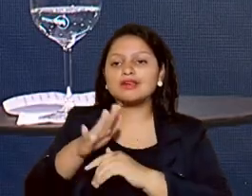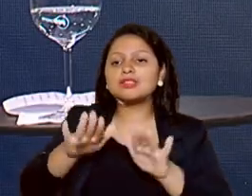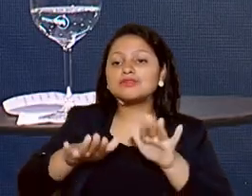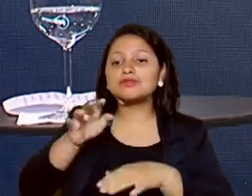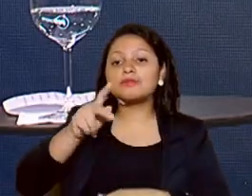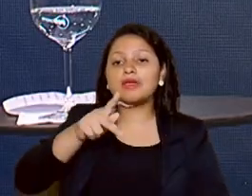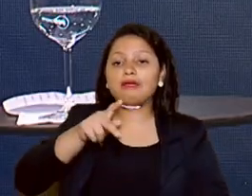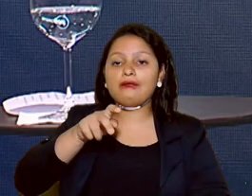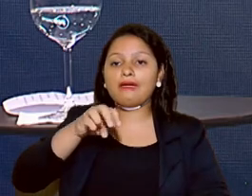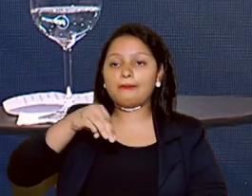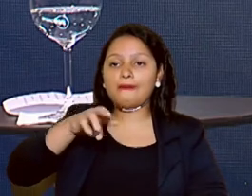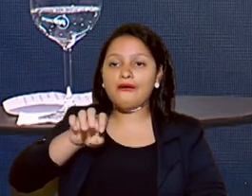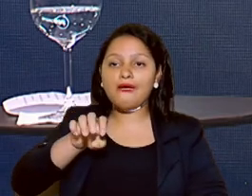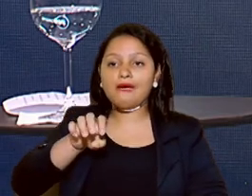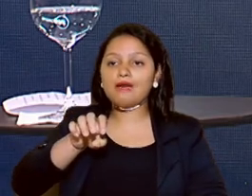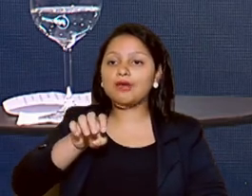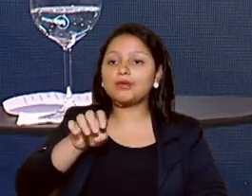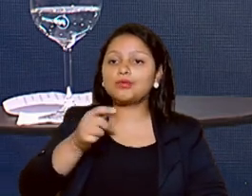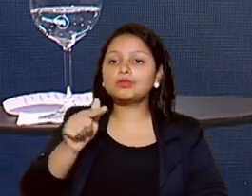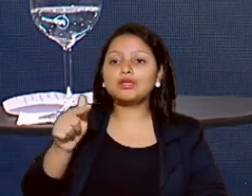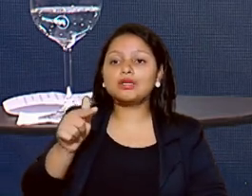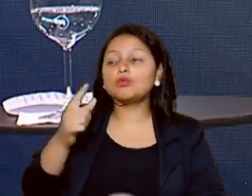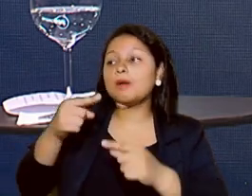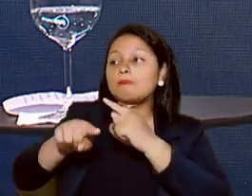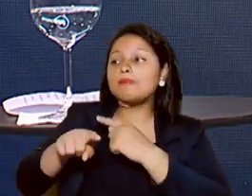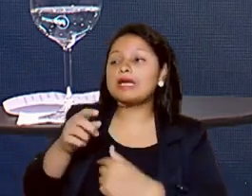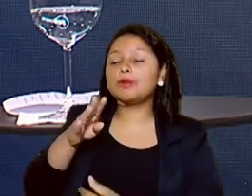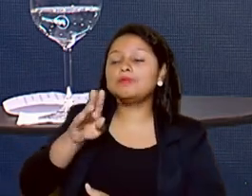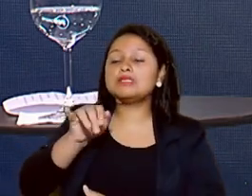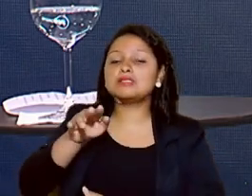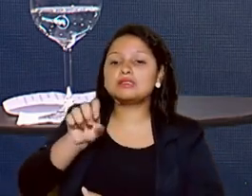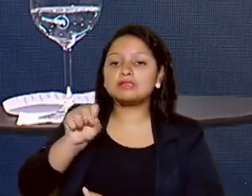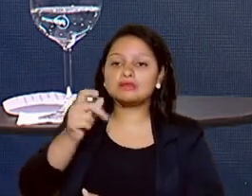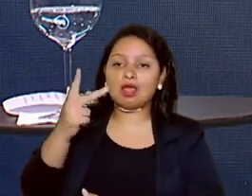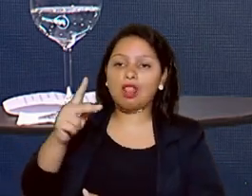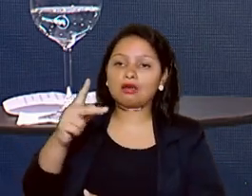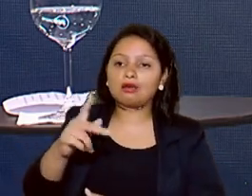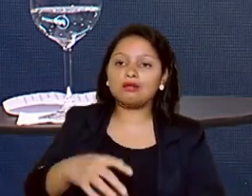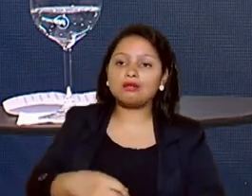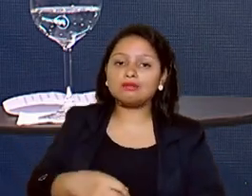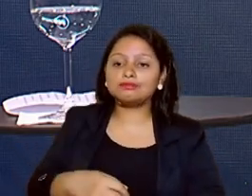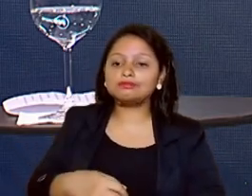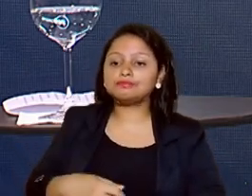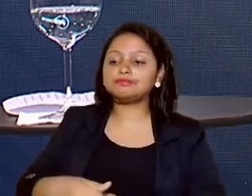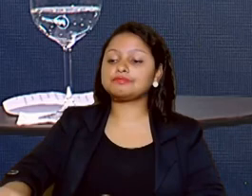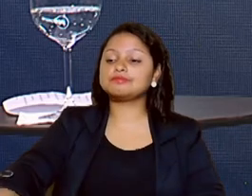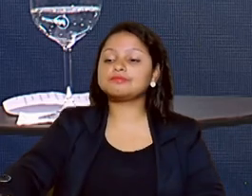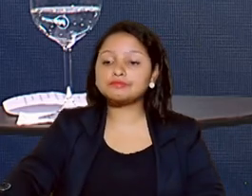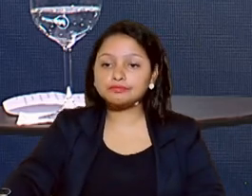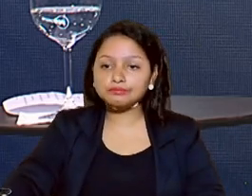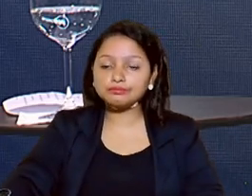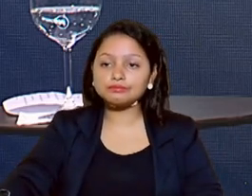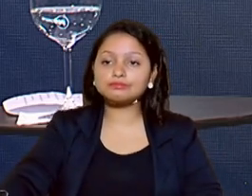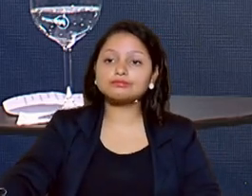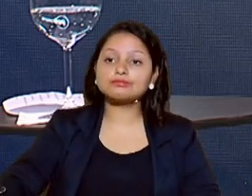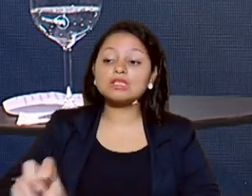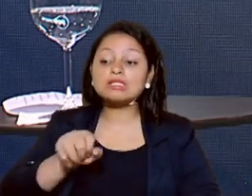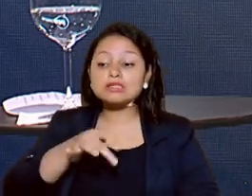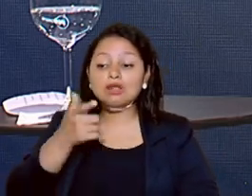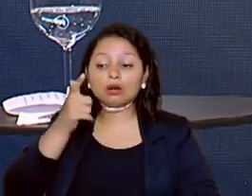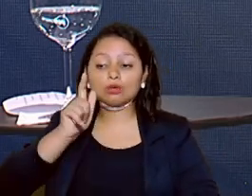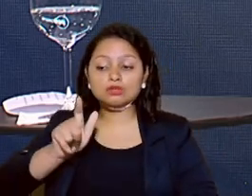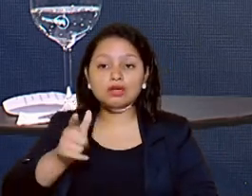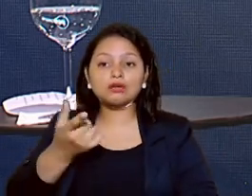ela não tem capacidade de fazer isso não é o business dela se eu dou crédito ela acha ótimo né se eu permito que ela se ela consegue receber